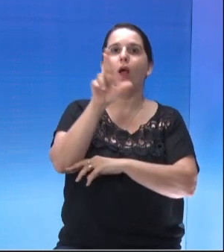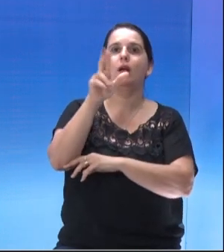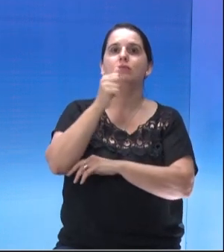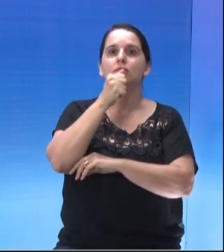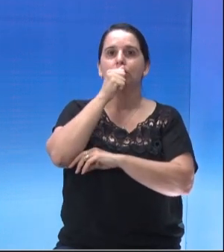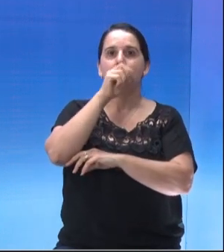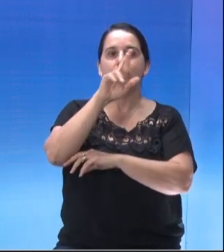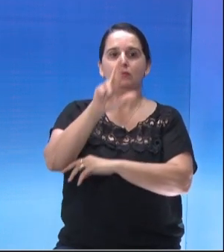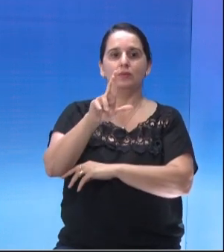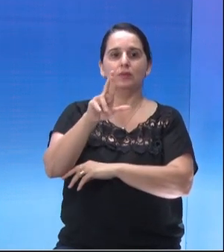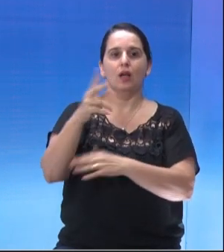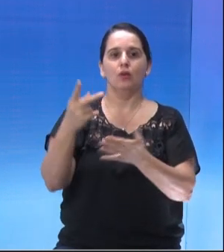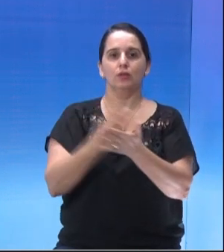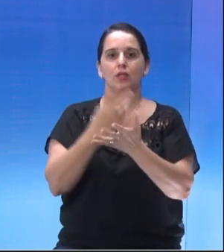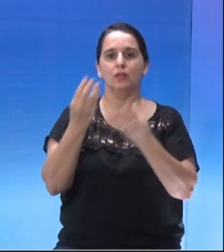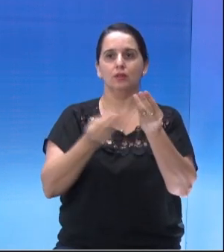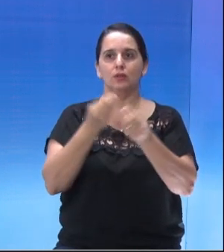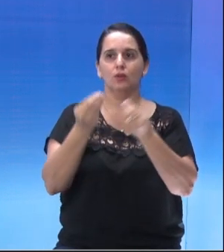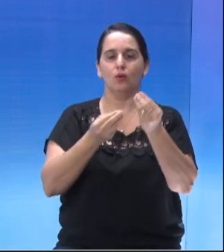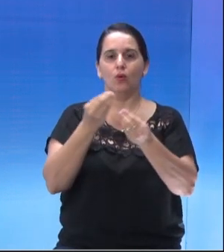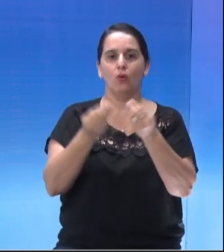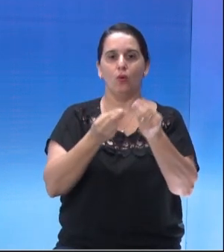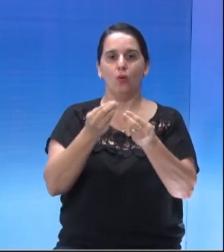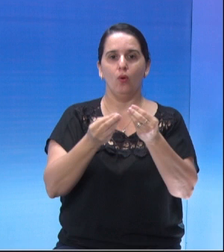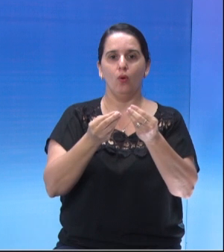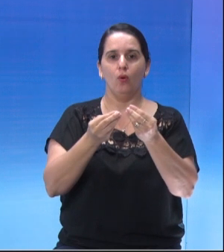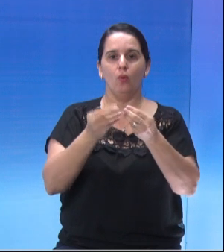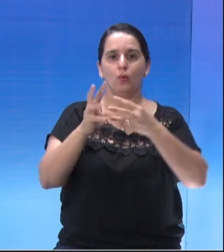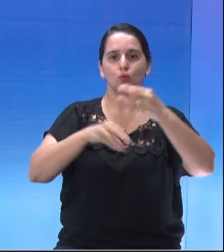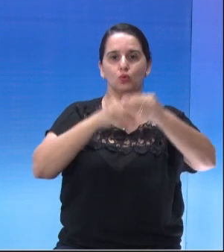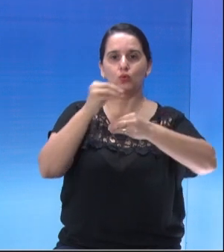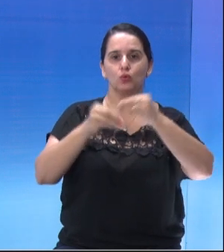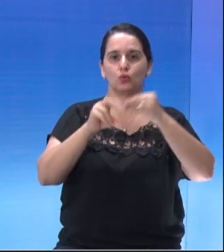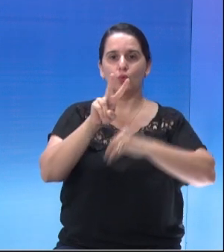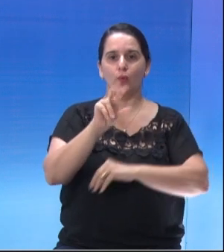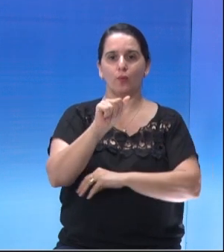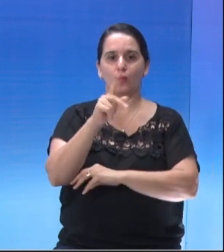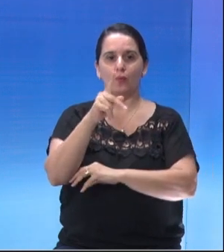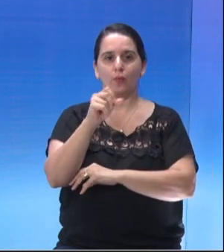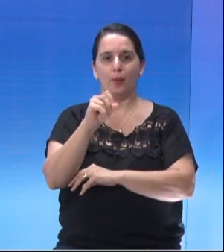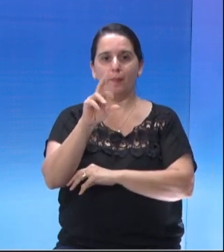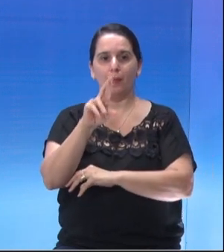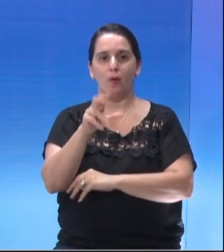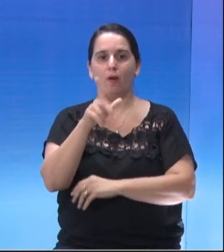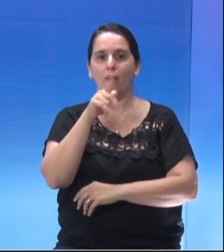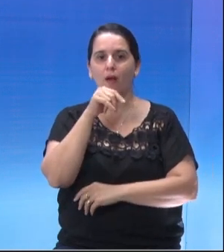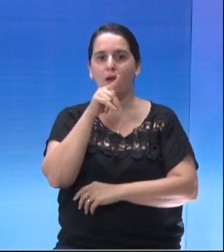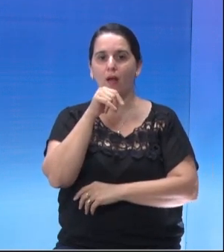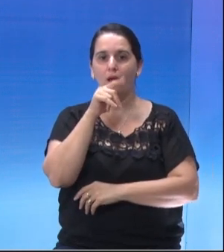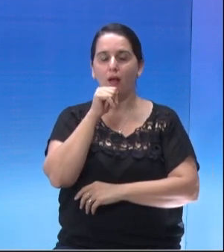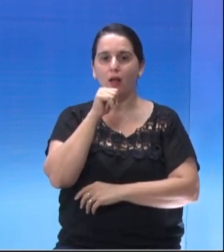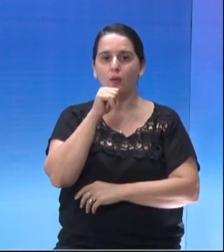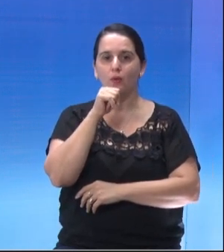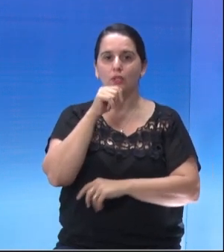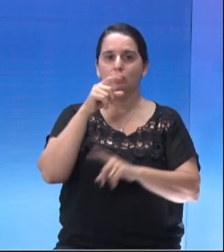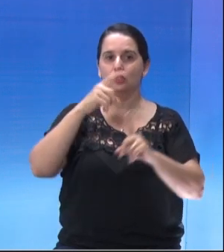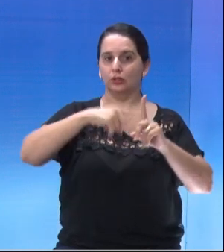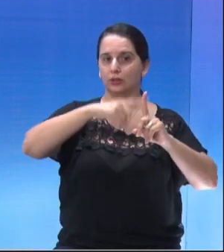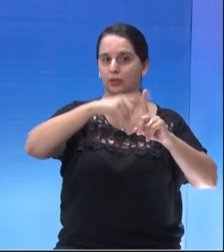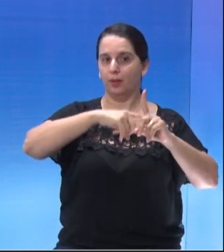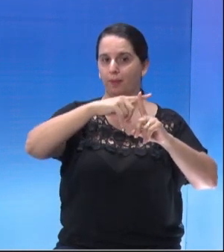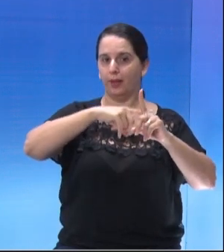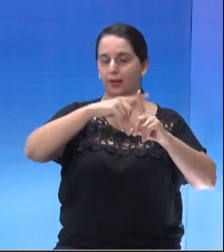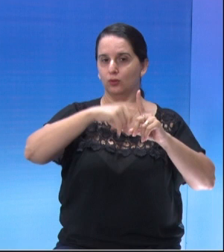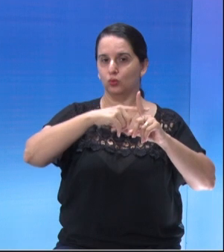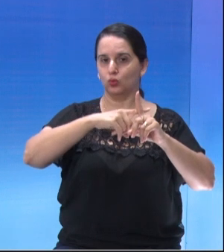atmosfera funcionam como núcleos de condensação de vapor de água que, sob condições adequadas